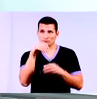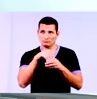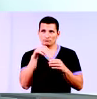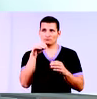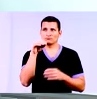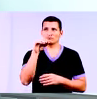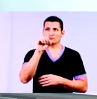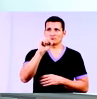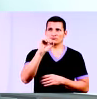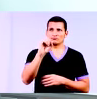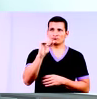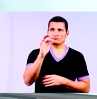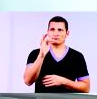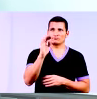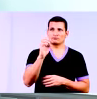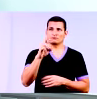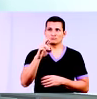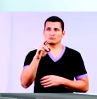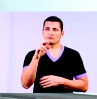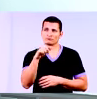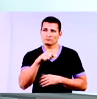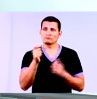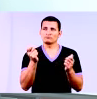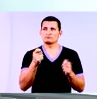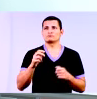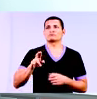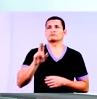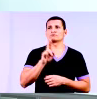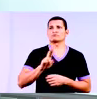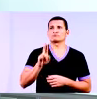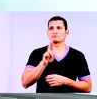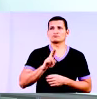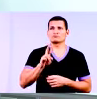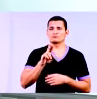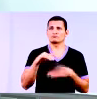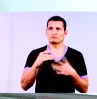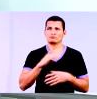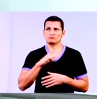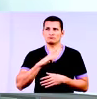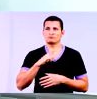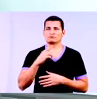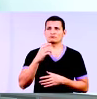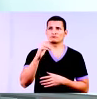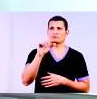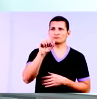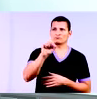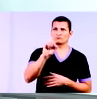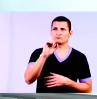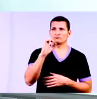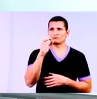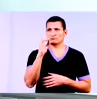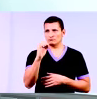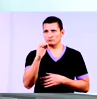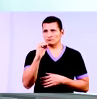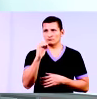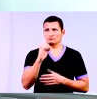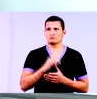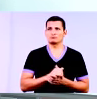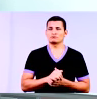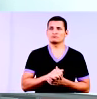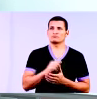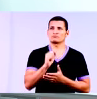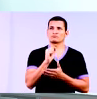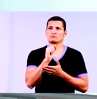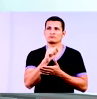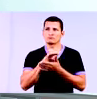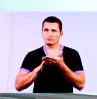torno essa máquina útil. Então eu tenho software desse sistema operacional, é um software. Eu tenho software de edição de texto,